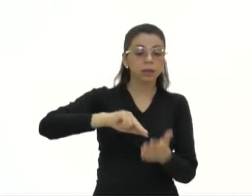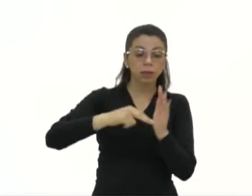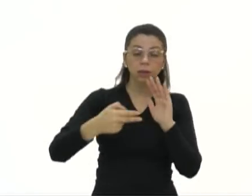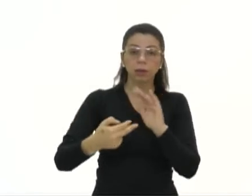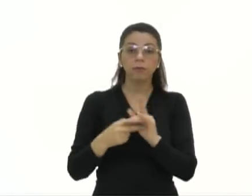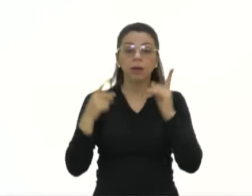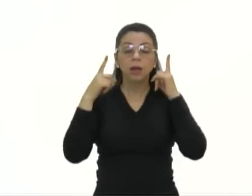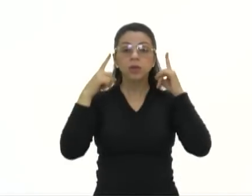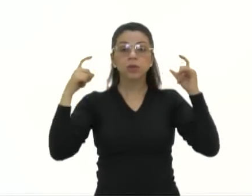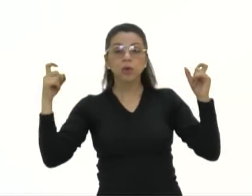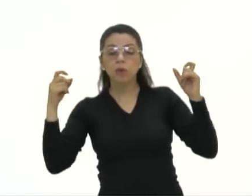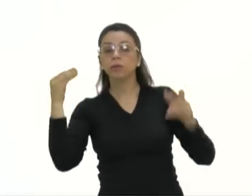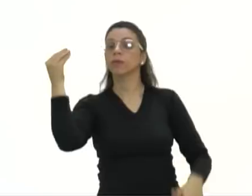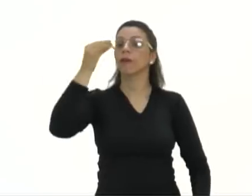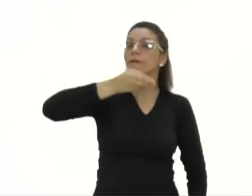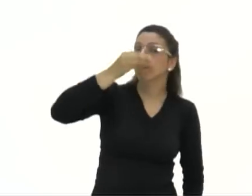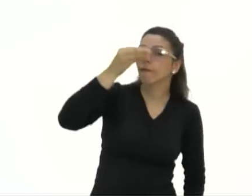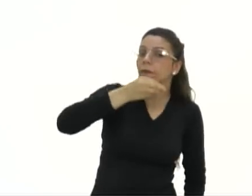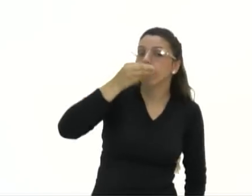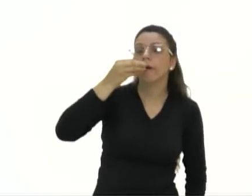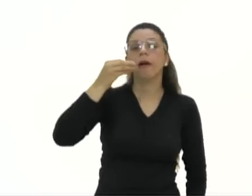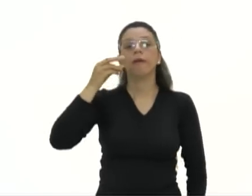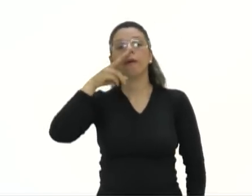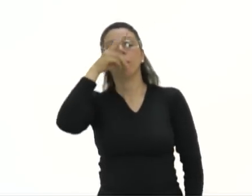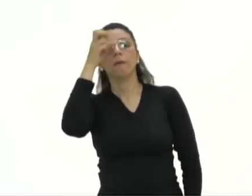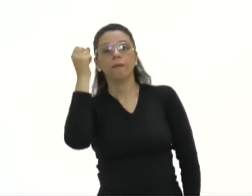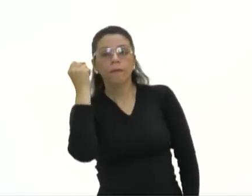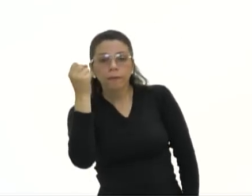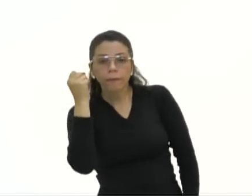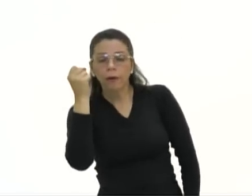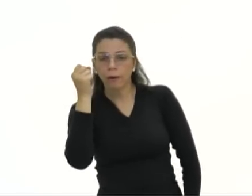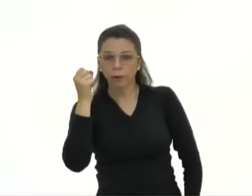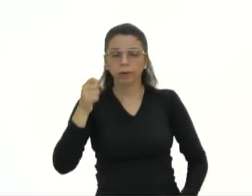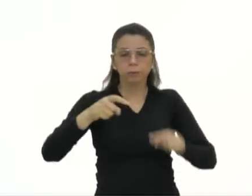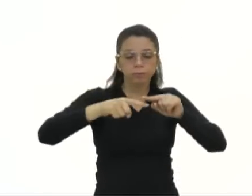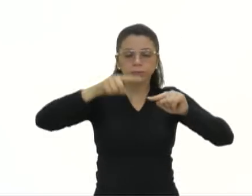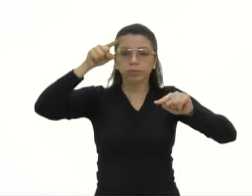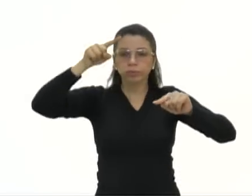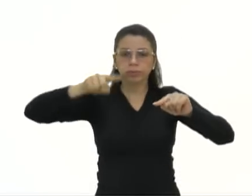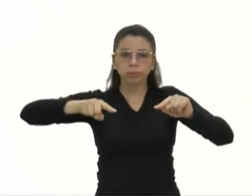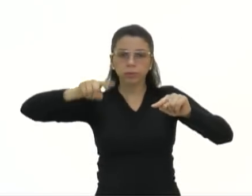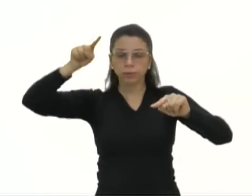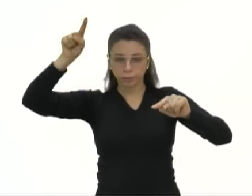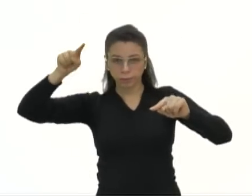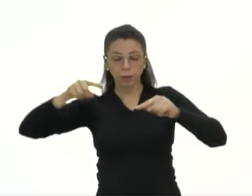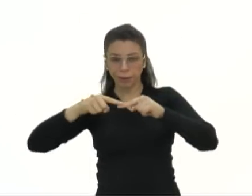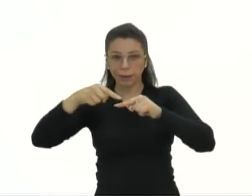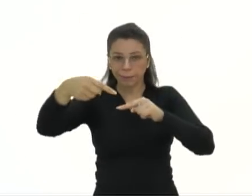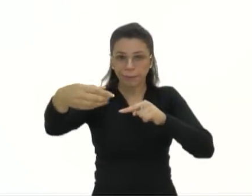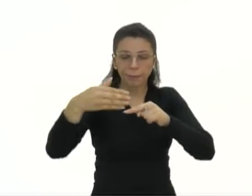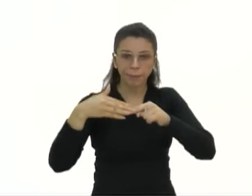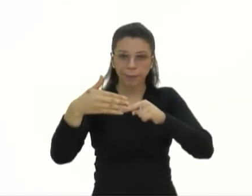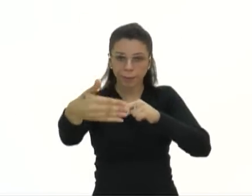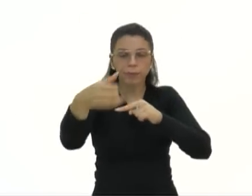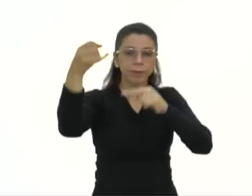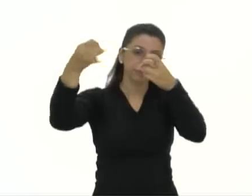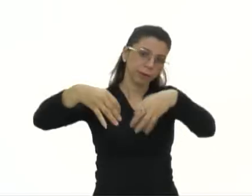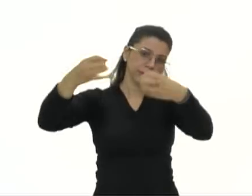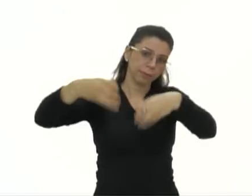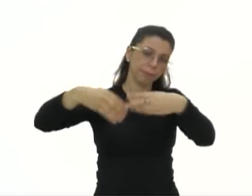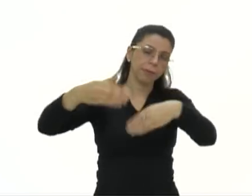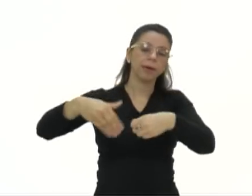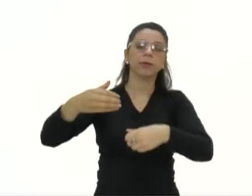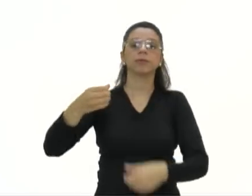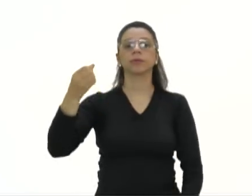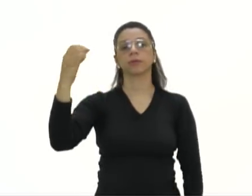eu trouxe para vocês de curiosidade. Vocês vão aprender mais sobre isso nos próximos anos da disciplina de